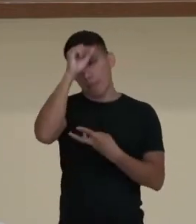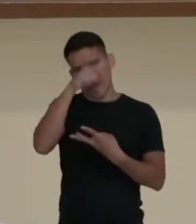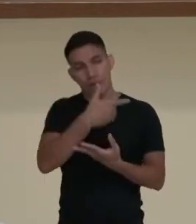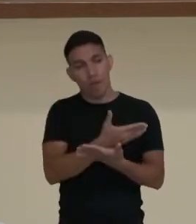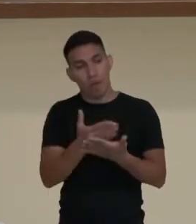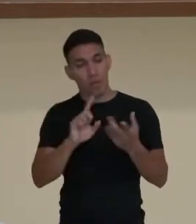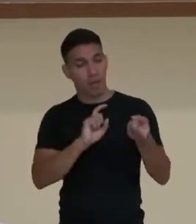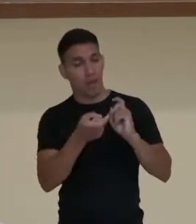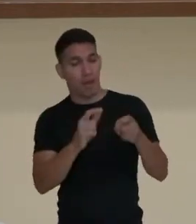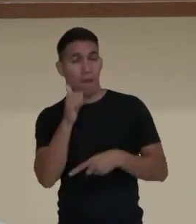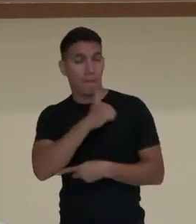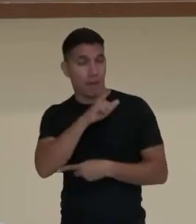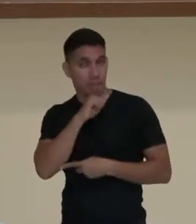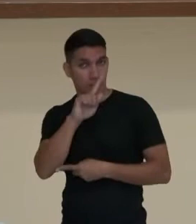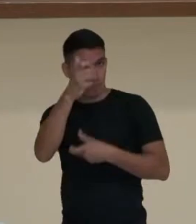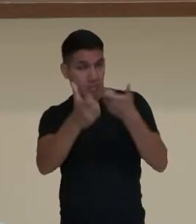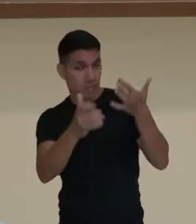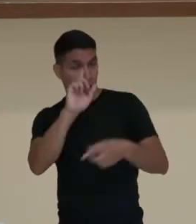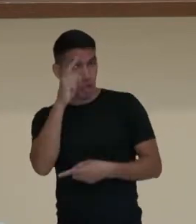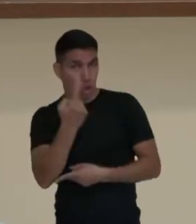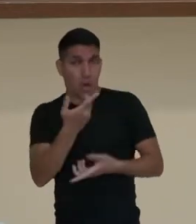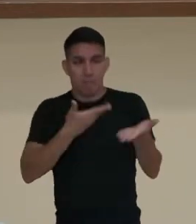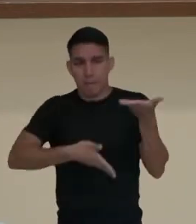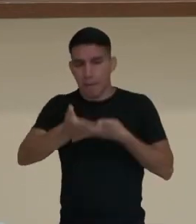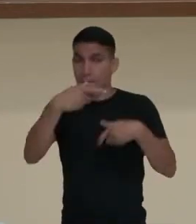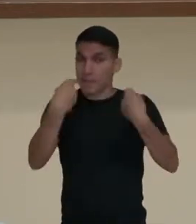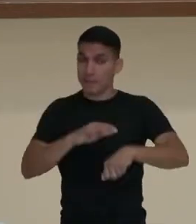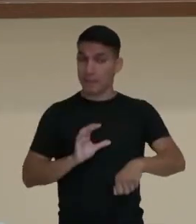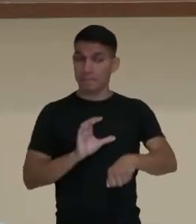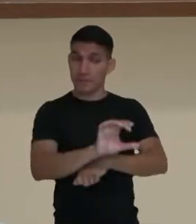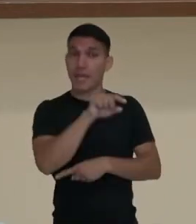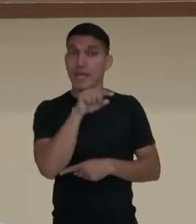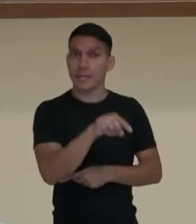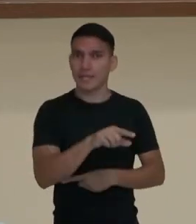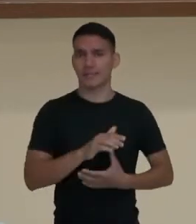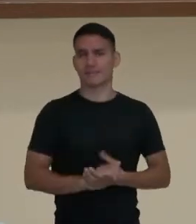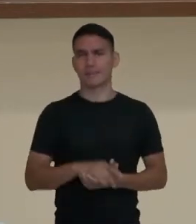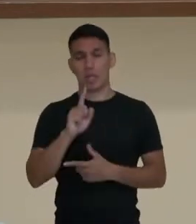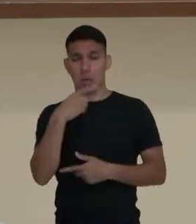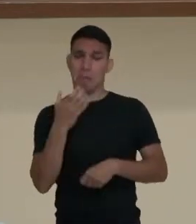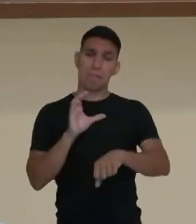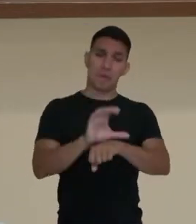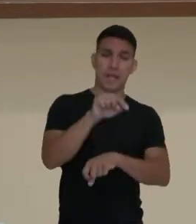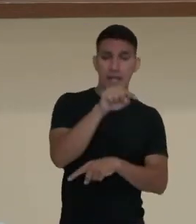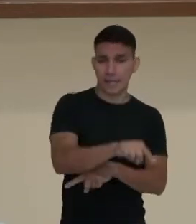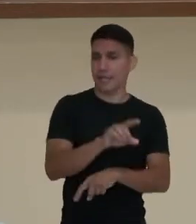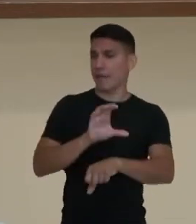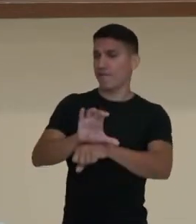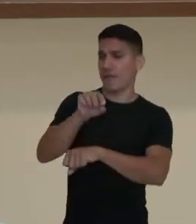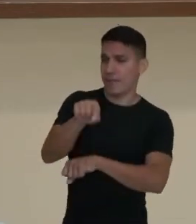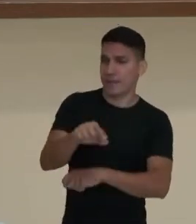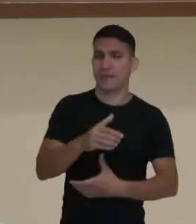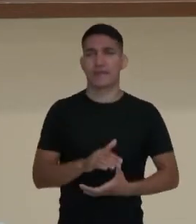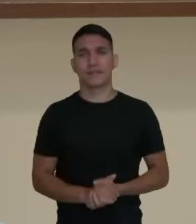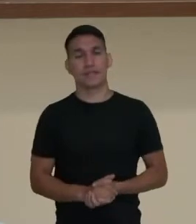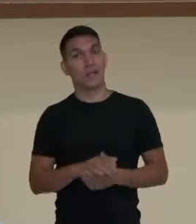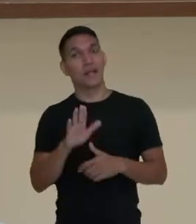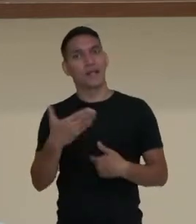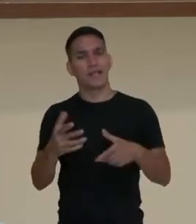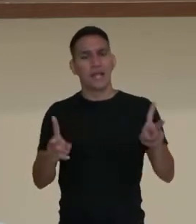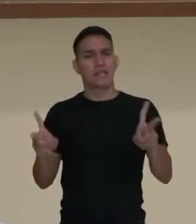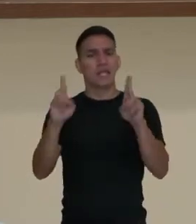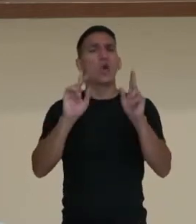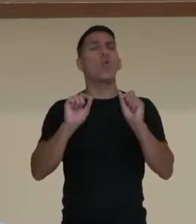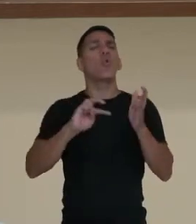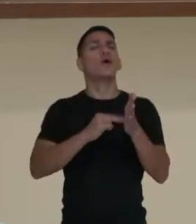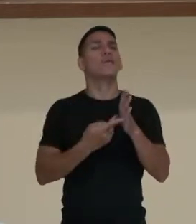minha mãe falando que a gente precisava investir nisso. Precisa investir nisso, investir naquilo. No trecho, qual é o efeito